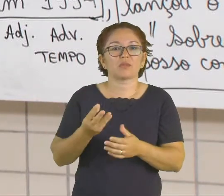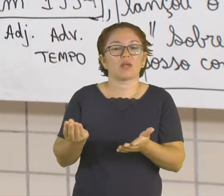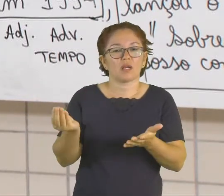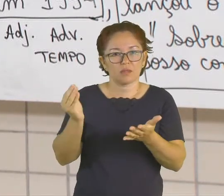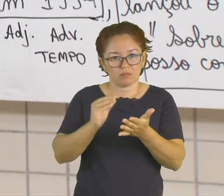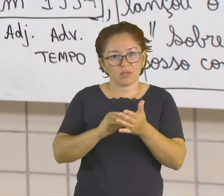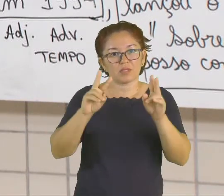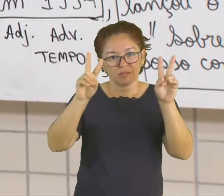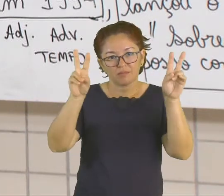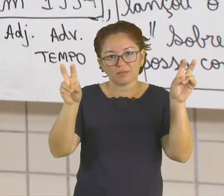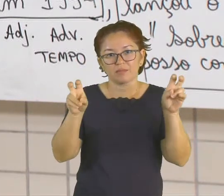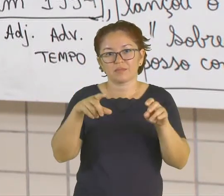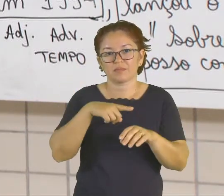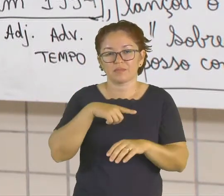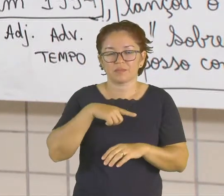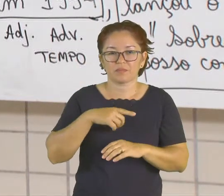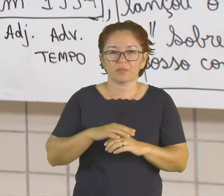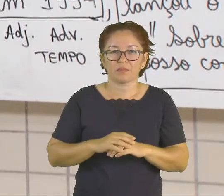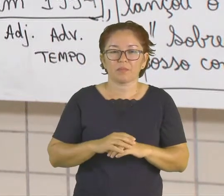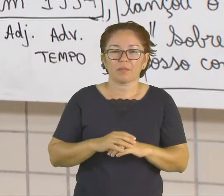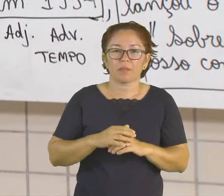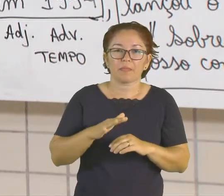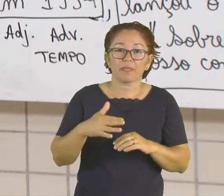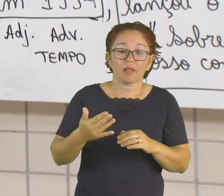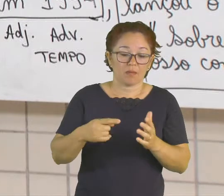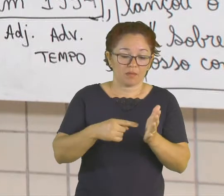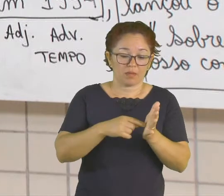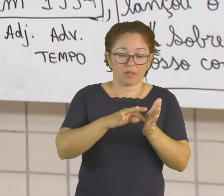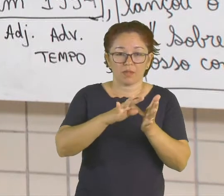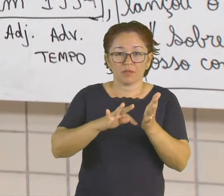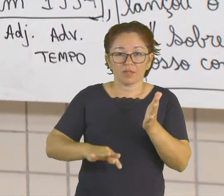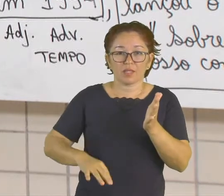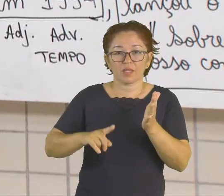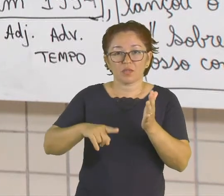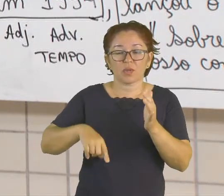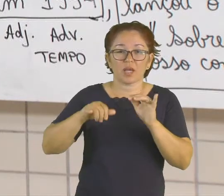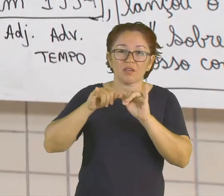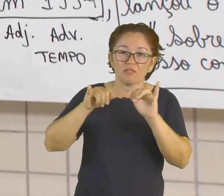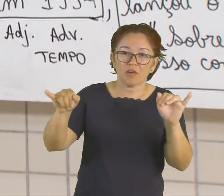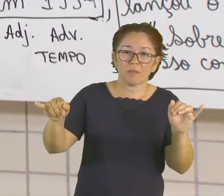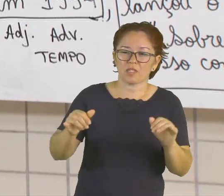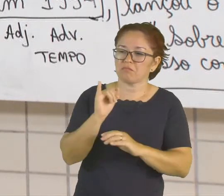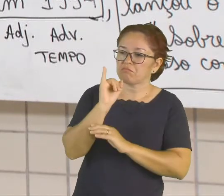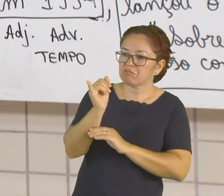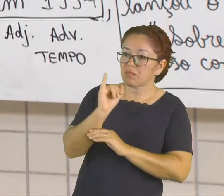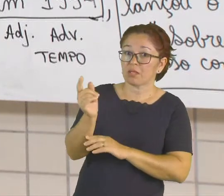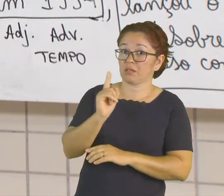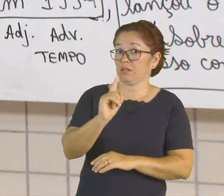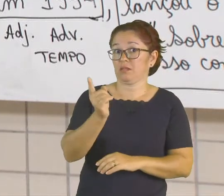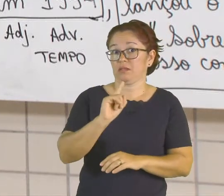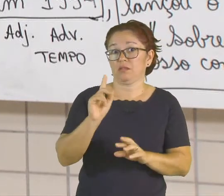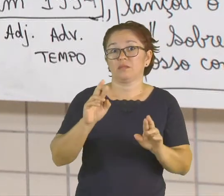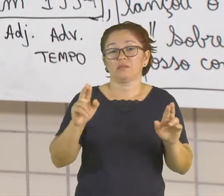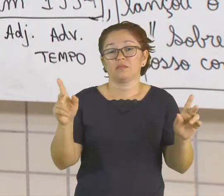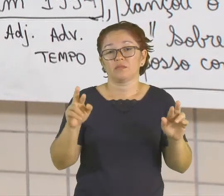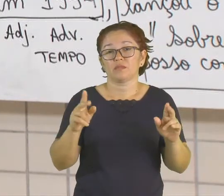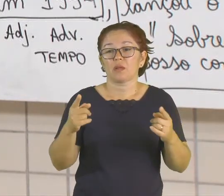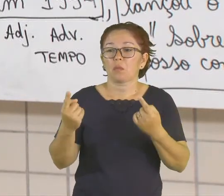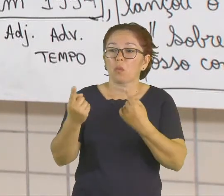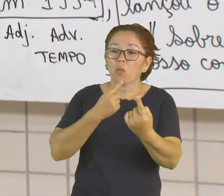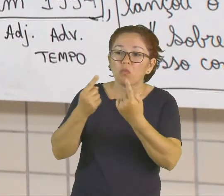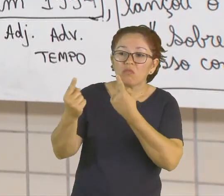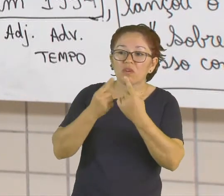entre aspas, né, porque como é um texto informativo, não está narrando, então não vai ter a questão do